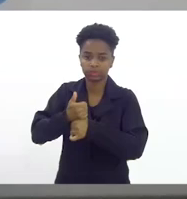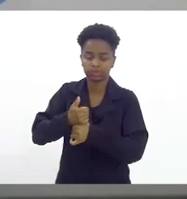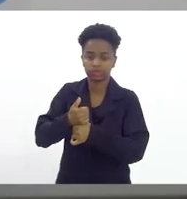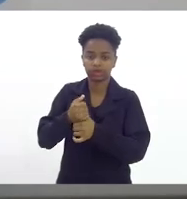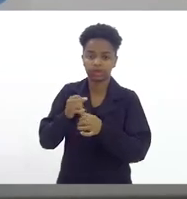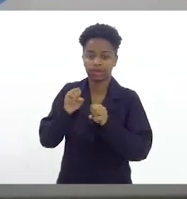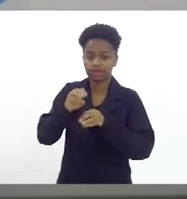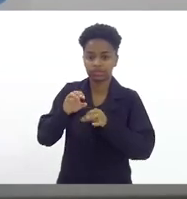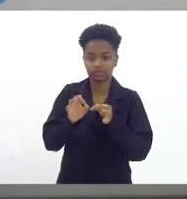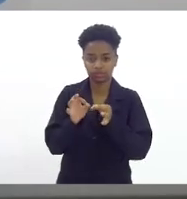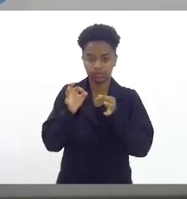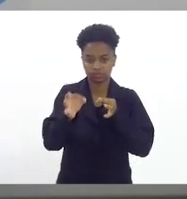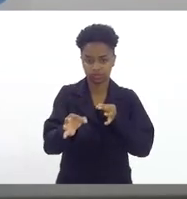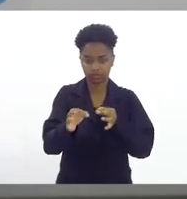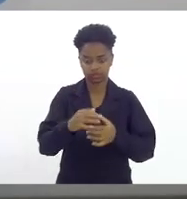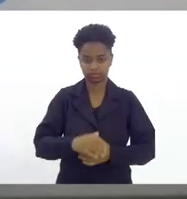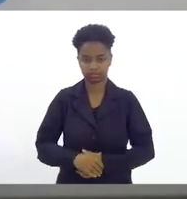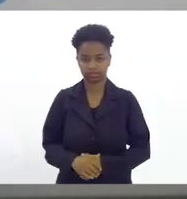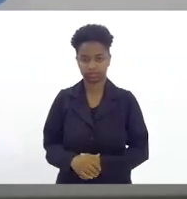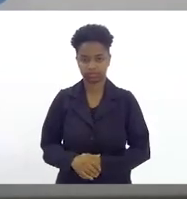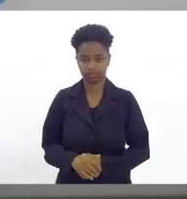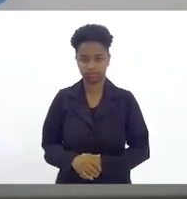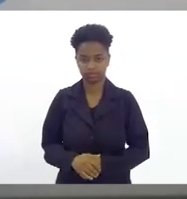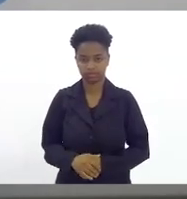de ensino à distância